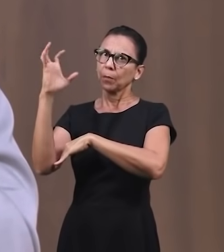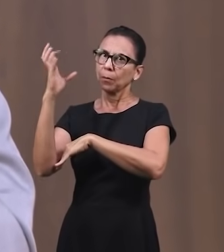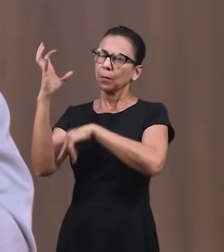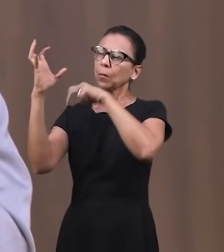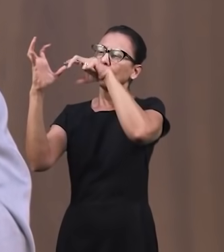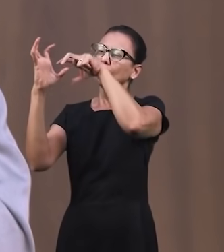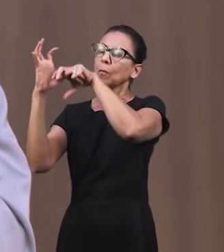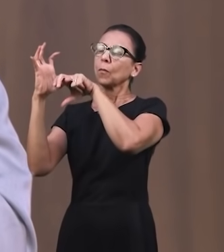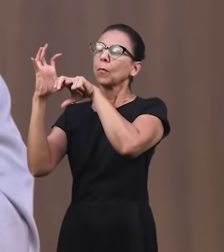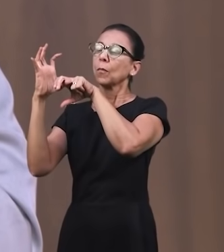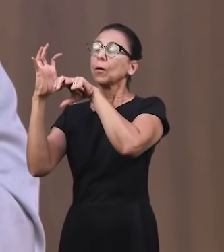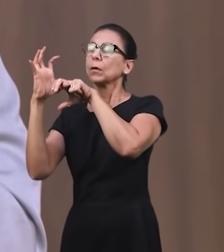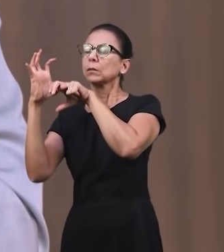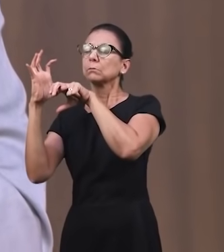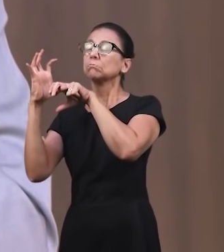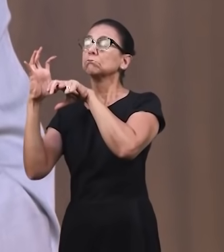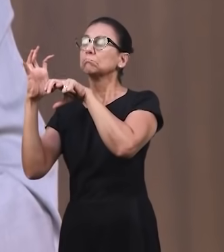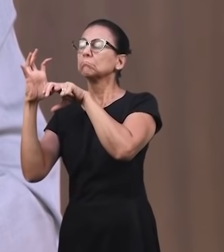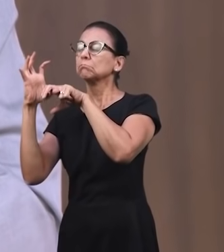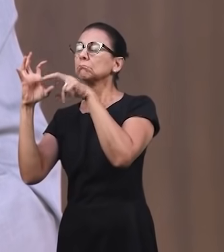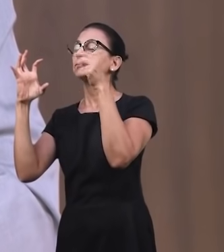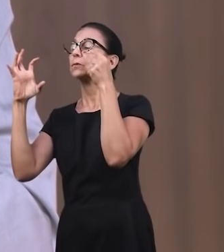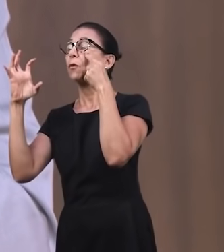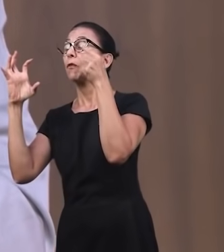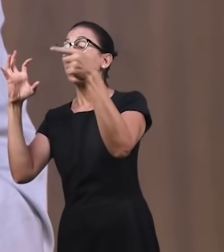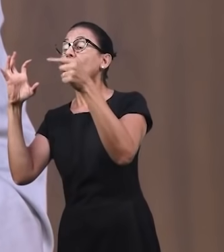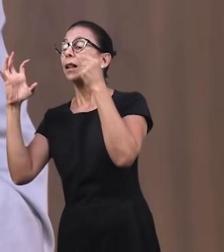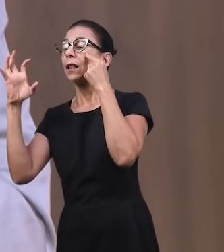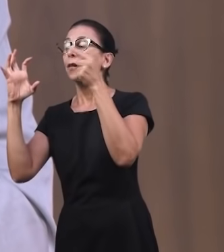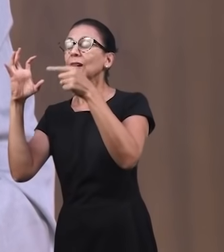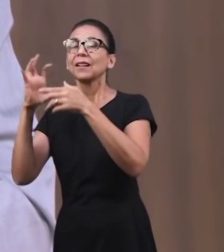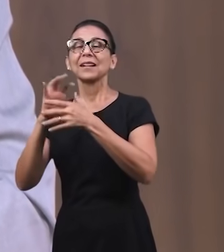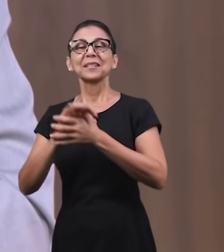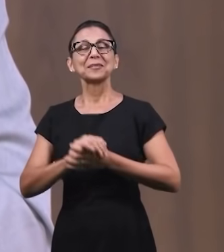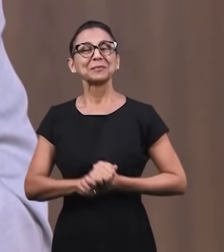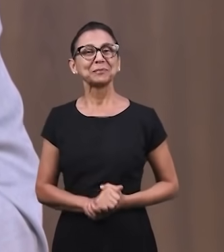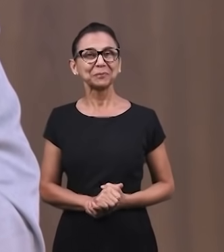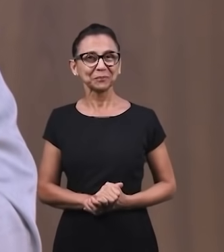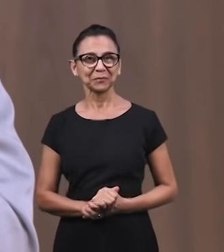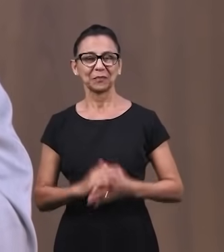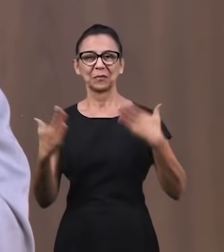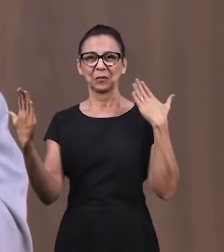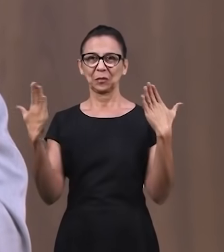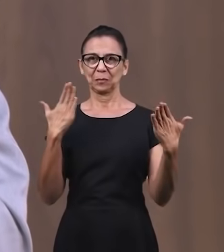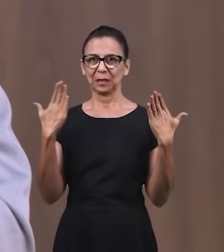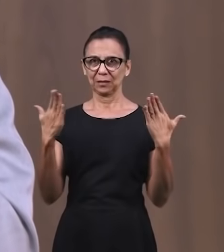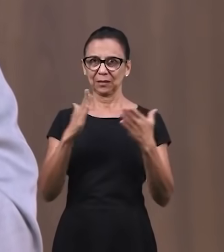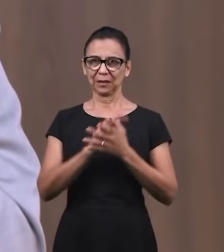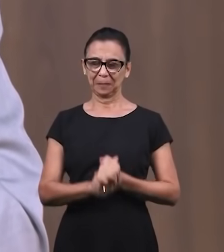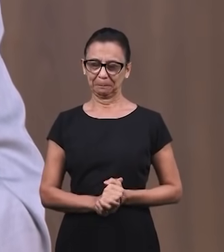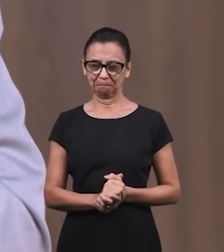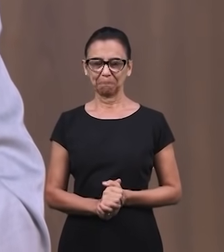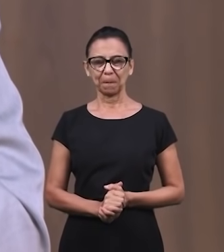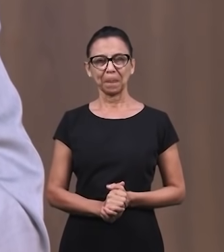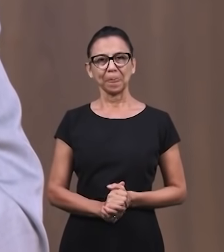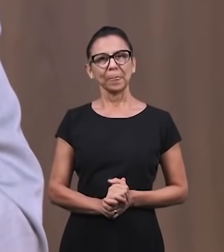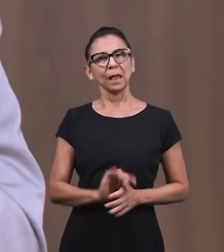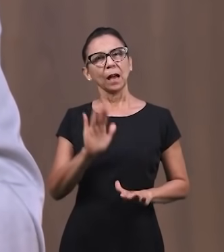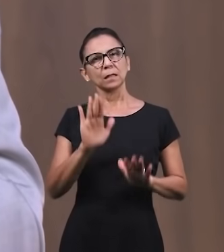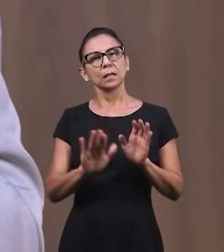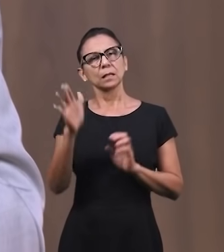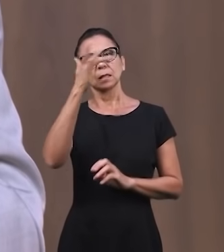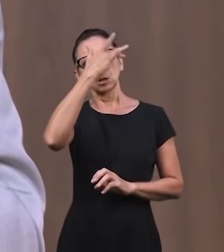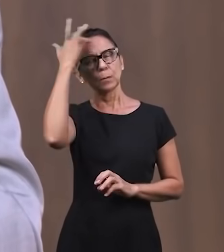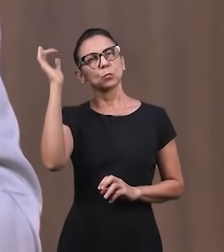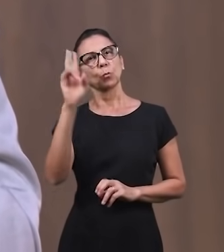era Jesus. Meu amigo, meu irmão, você que nos assiste, muitas vezes o homem lança mão desses recursos.